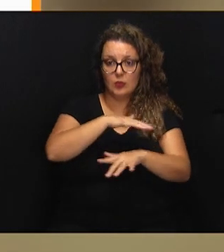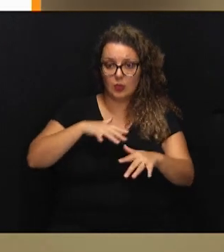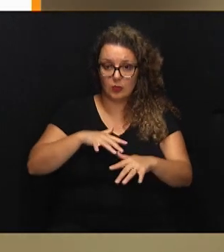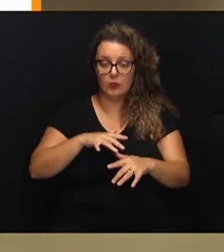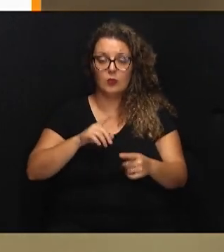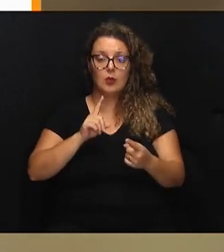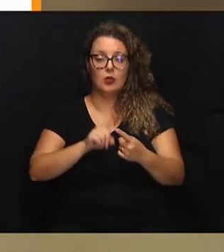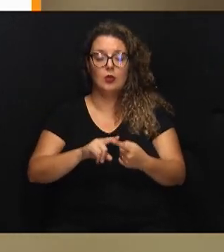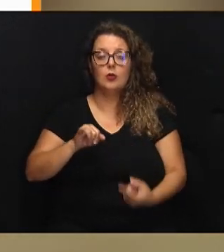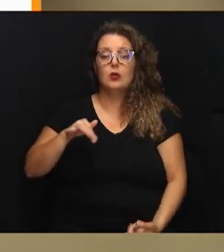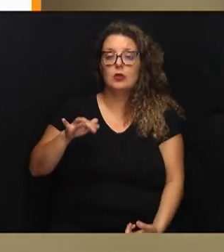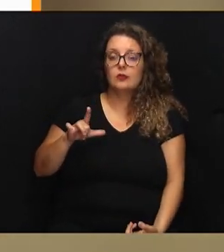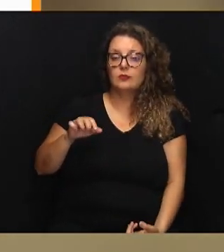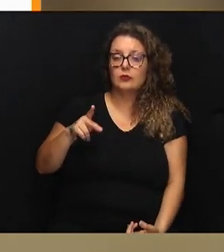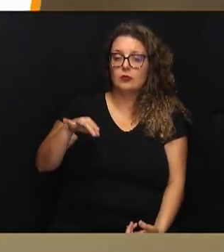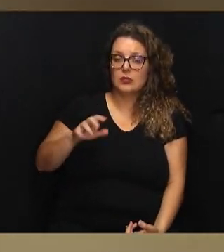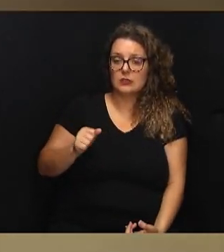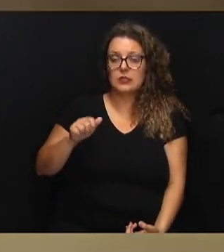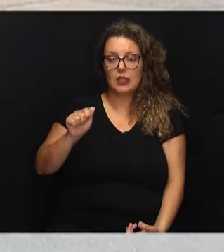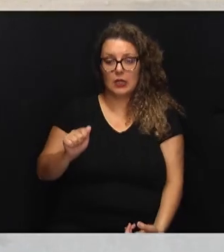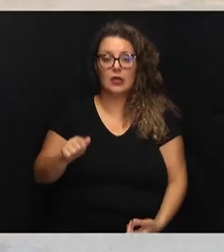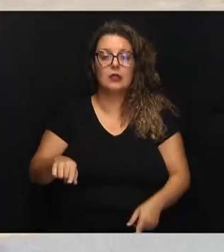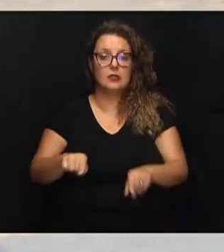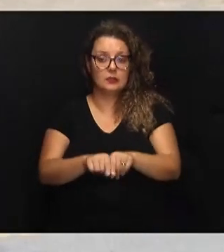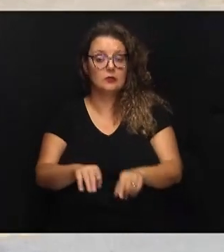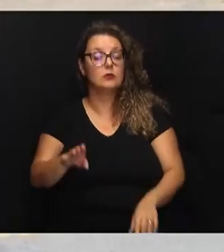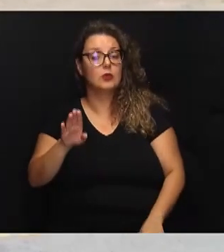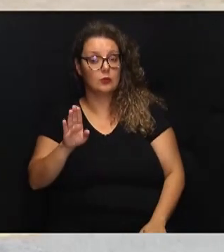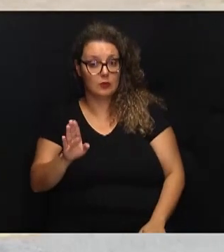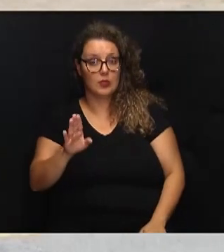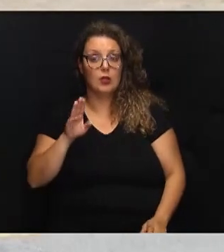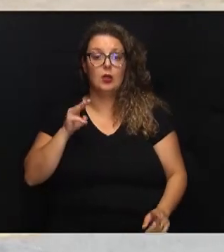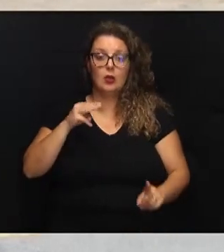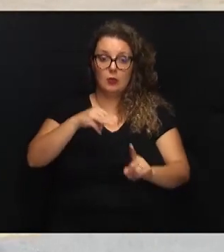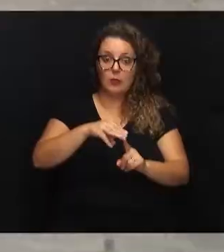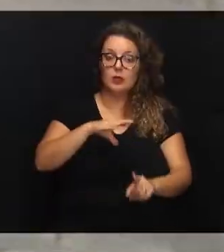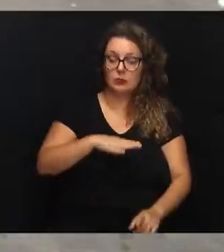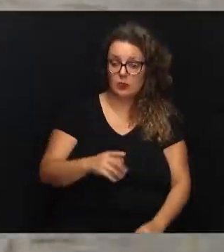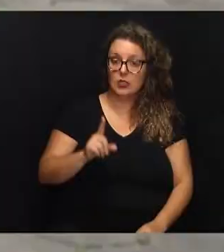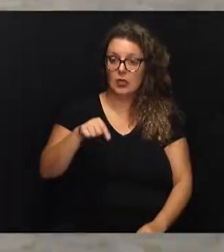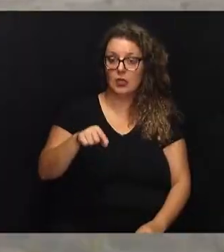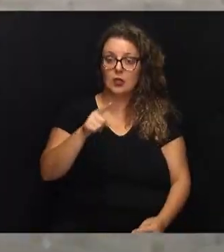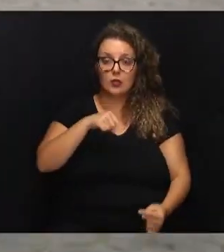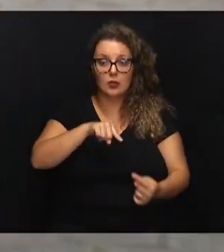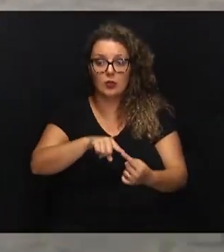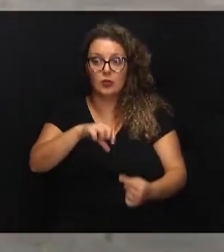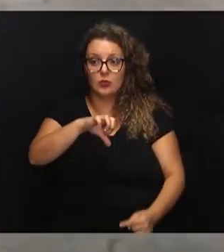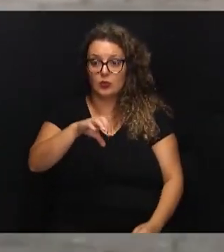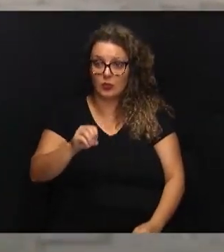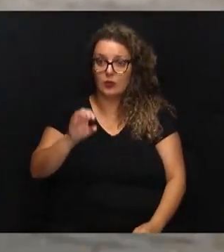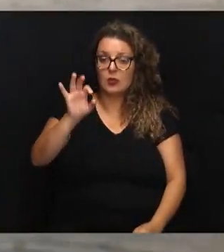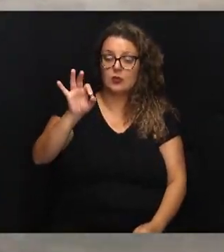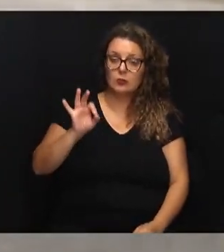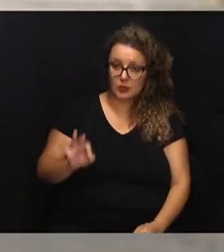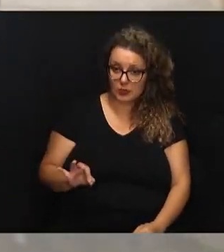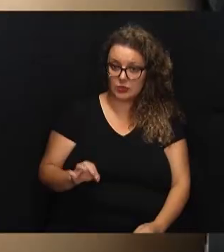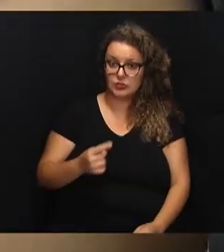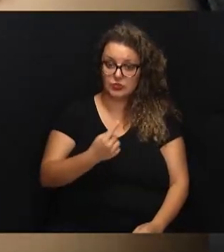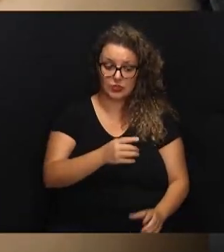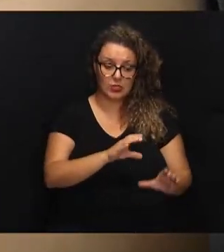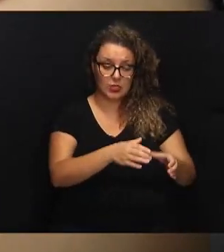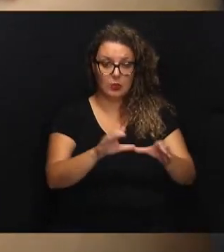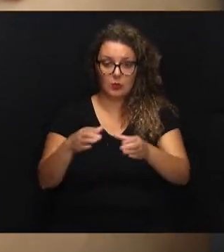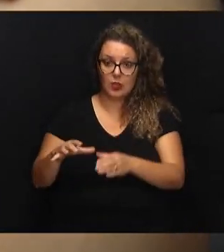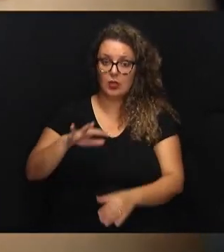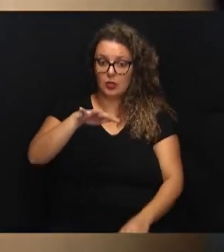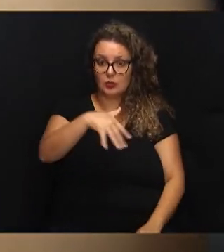como influenza A e influenza B. A meta do município é atingir 90% de cada grupo do